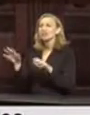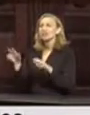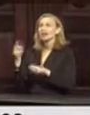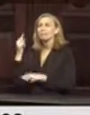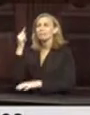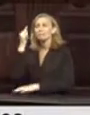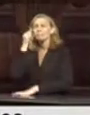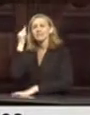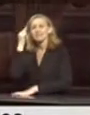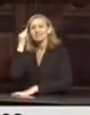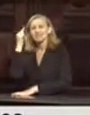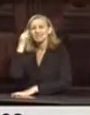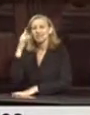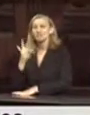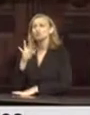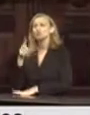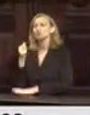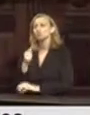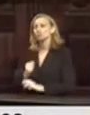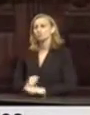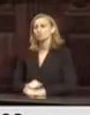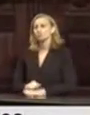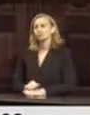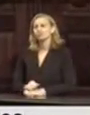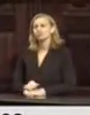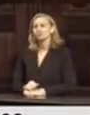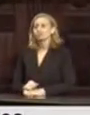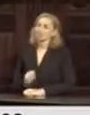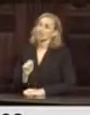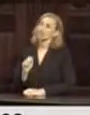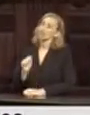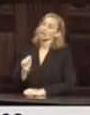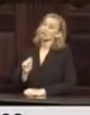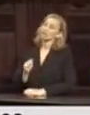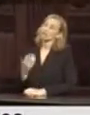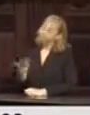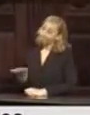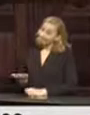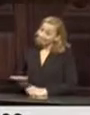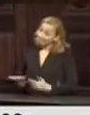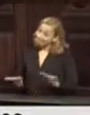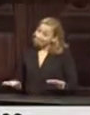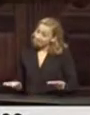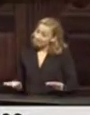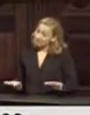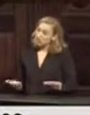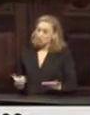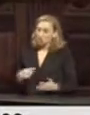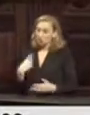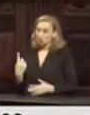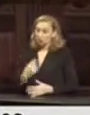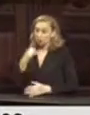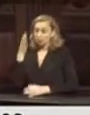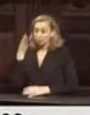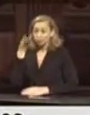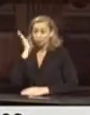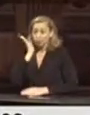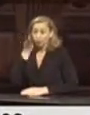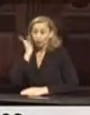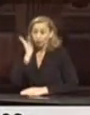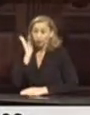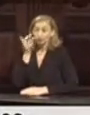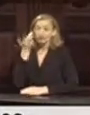refletir sobre essas questões. E é claro, ninguém é idiota de achar